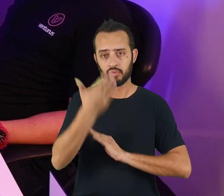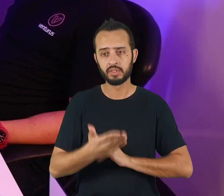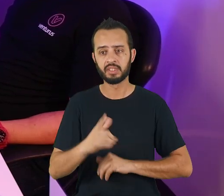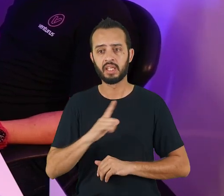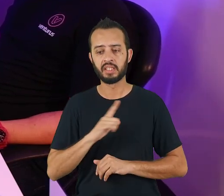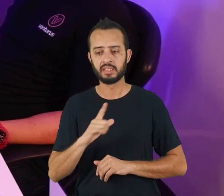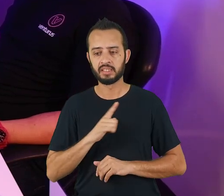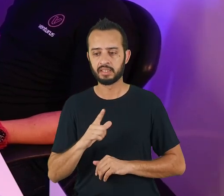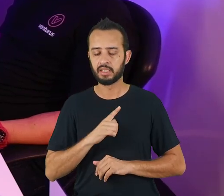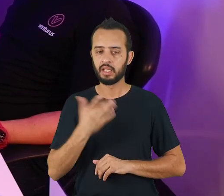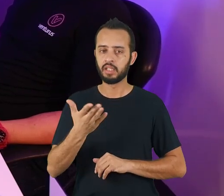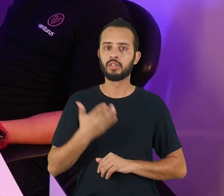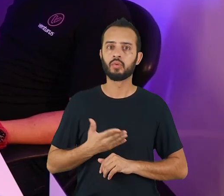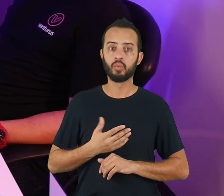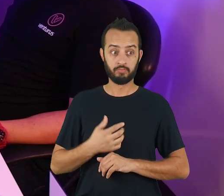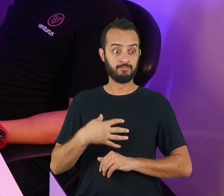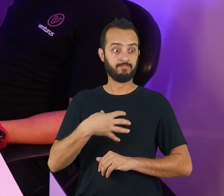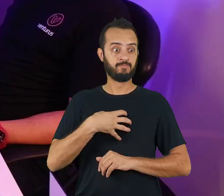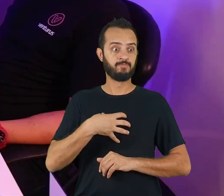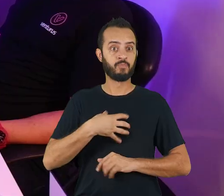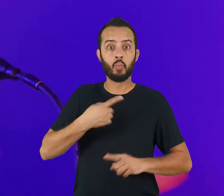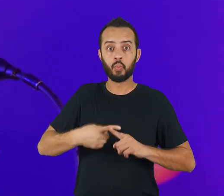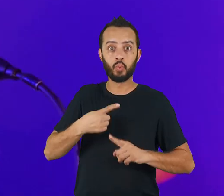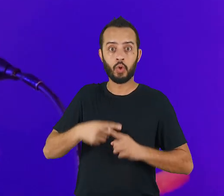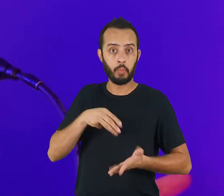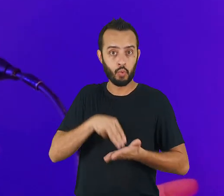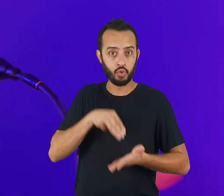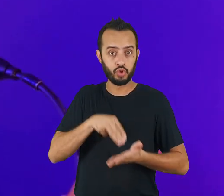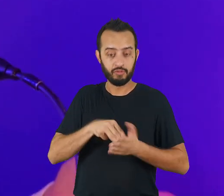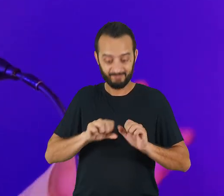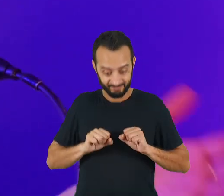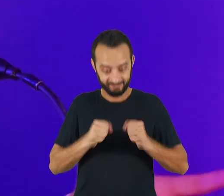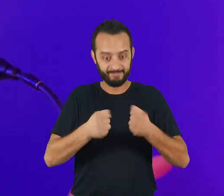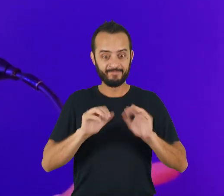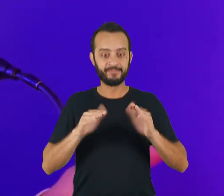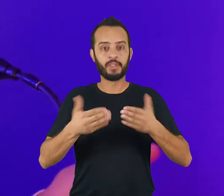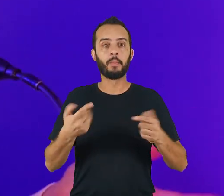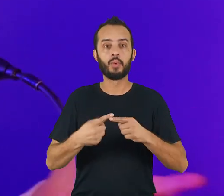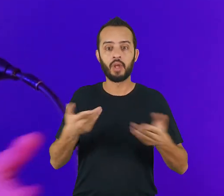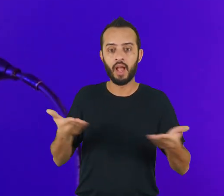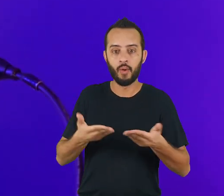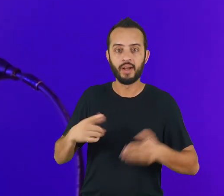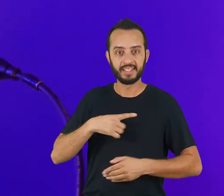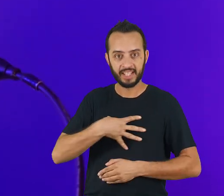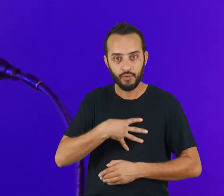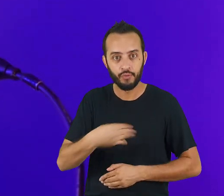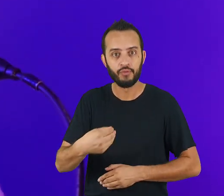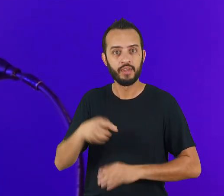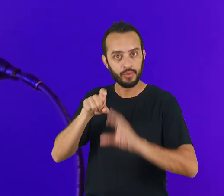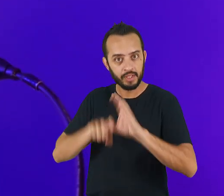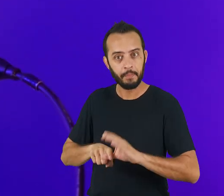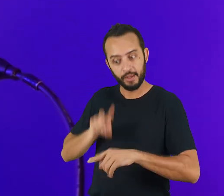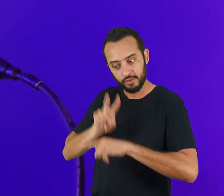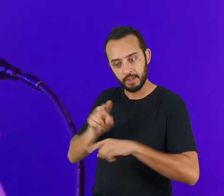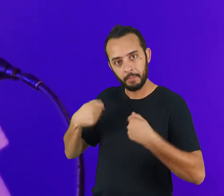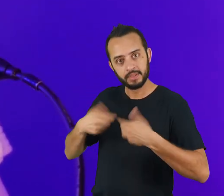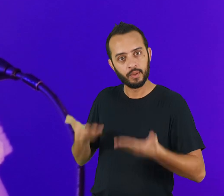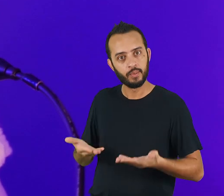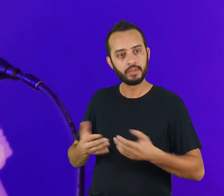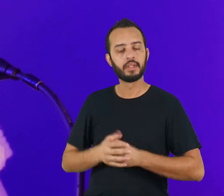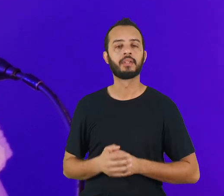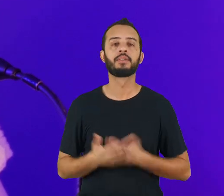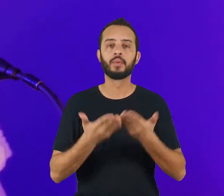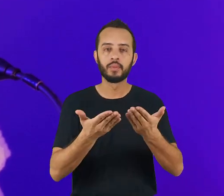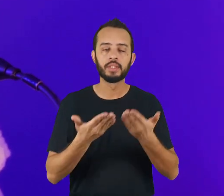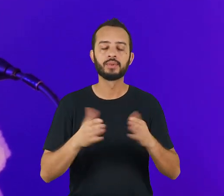um baita motivo né para se dedicar que você tem agora um ser que depende ali de você então isso